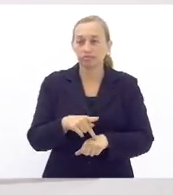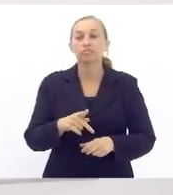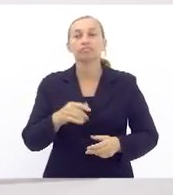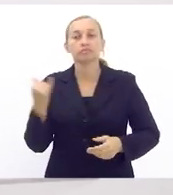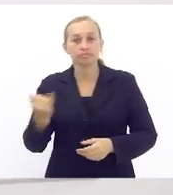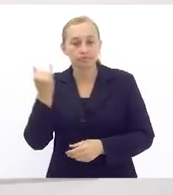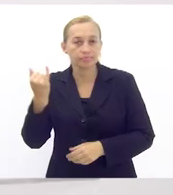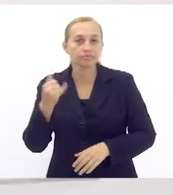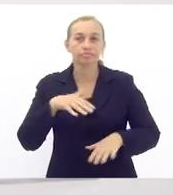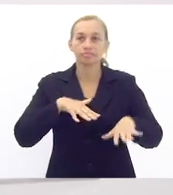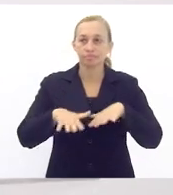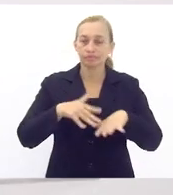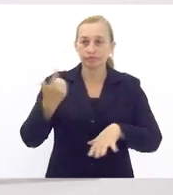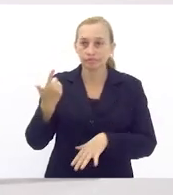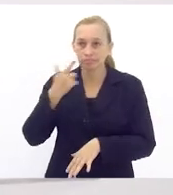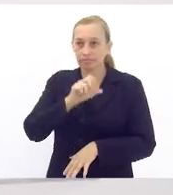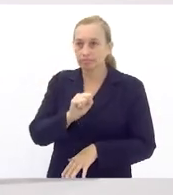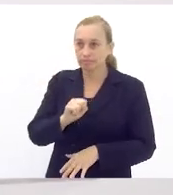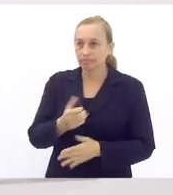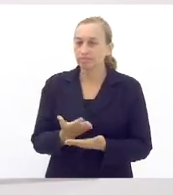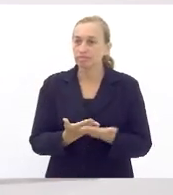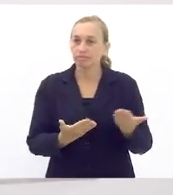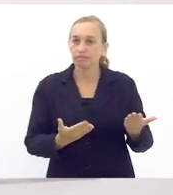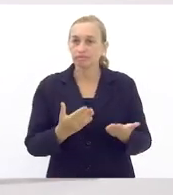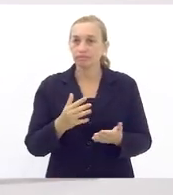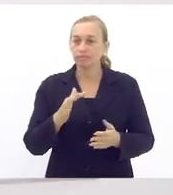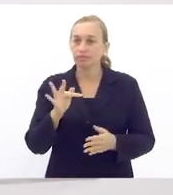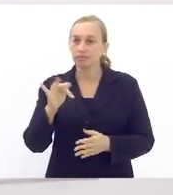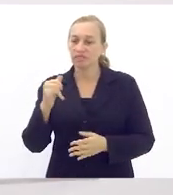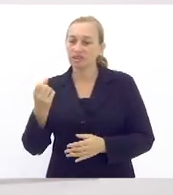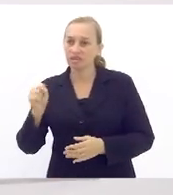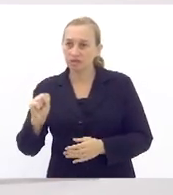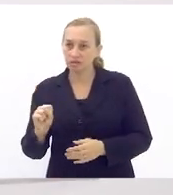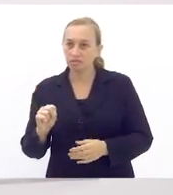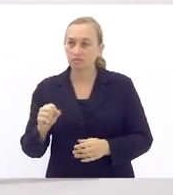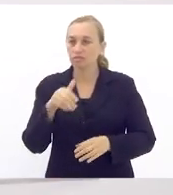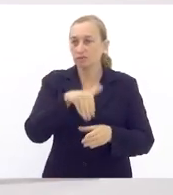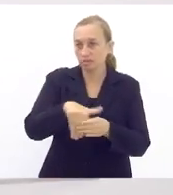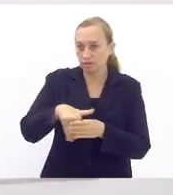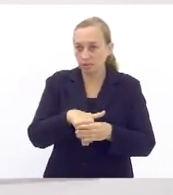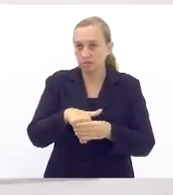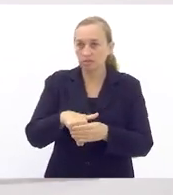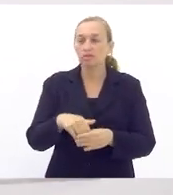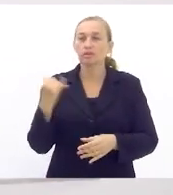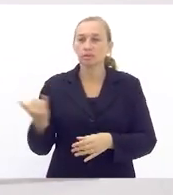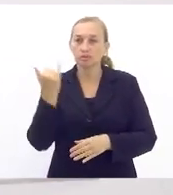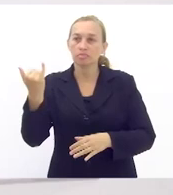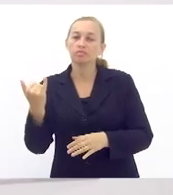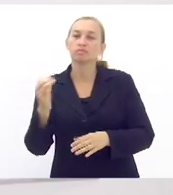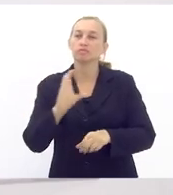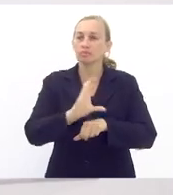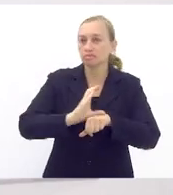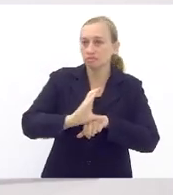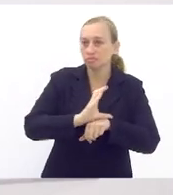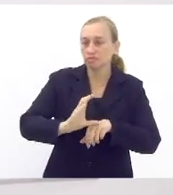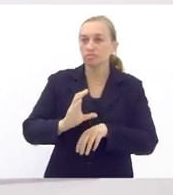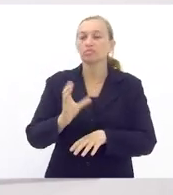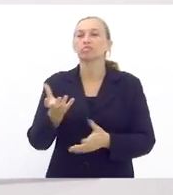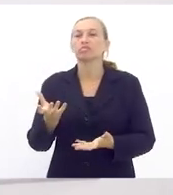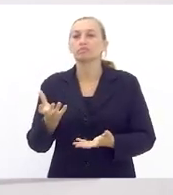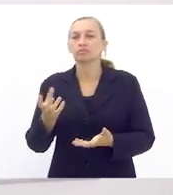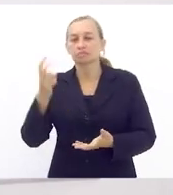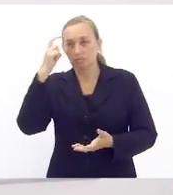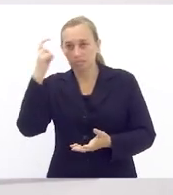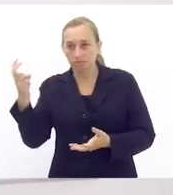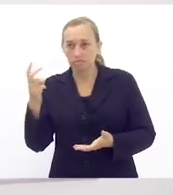importante movimento que a gente conseguiu derrotar o fascismo nas urnas e é importante a Constituição da Cultura como uma forma de